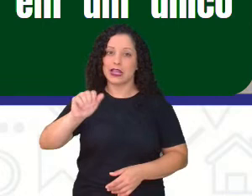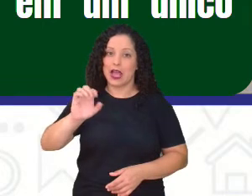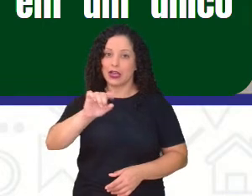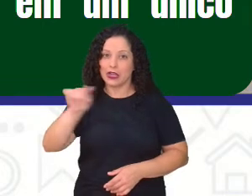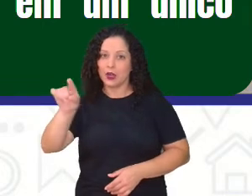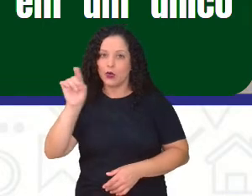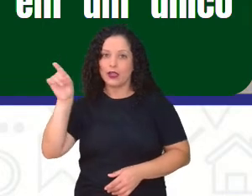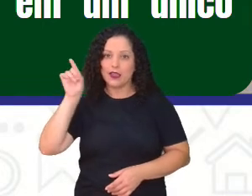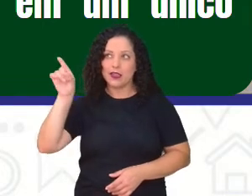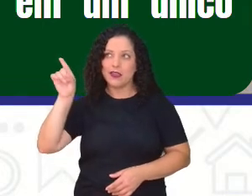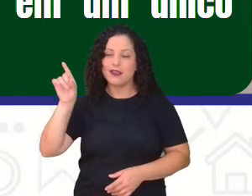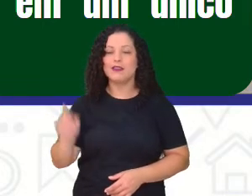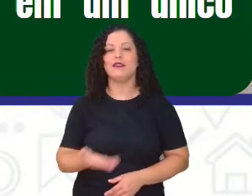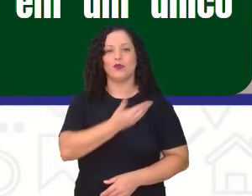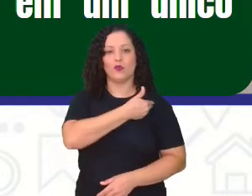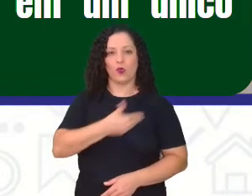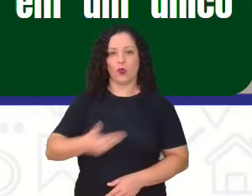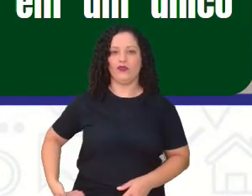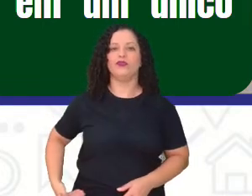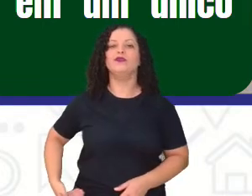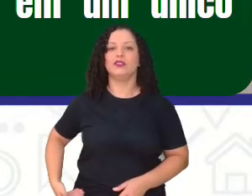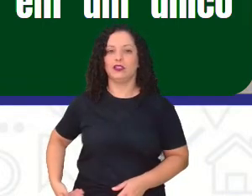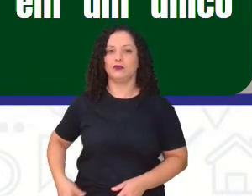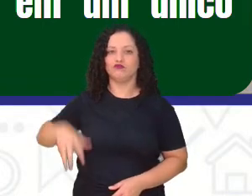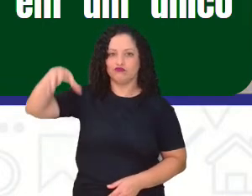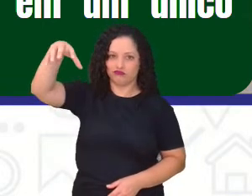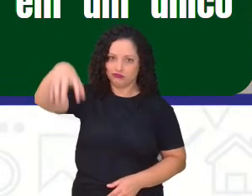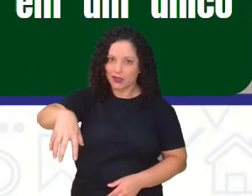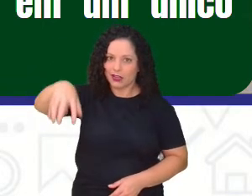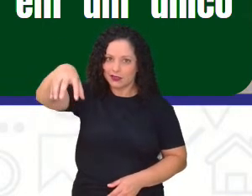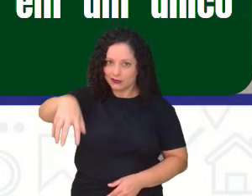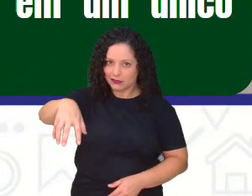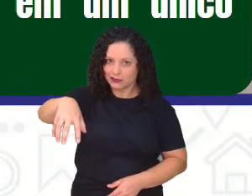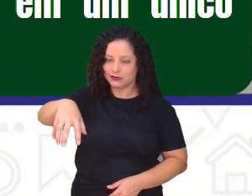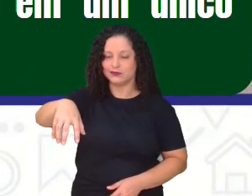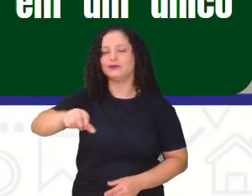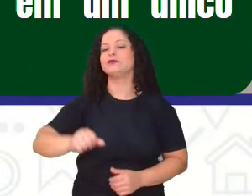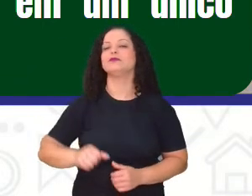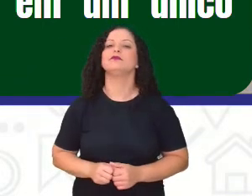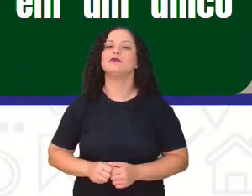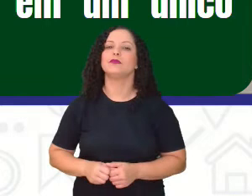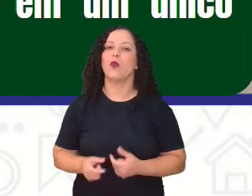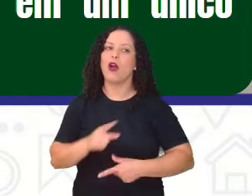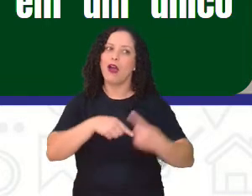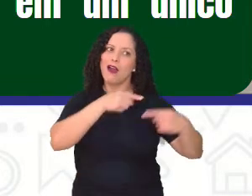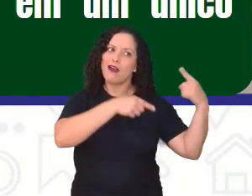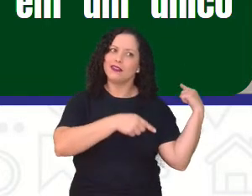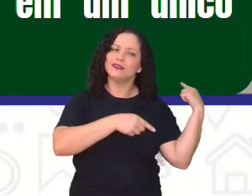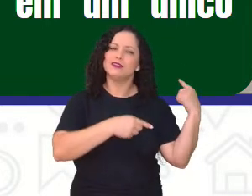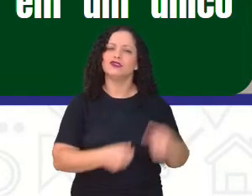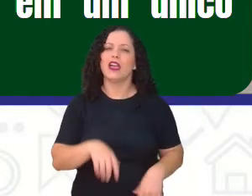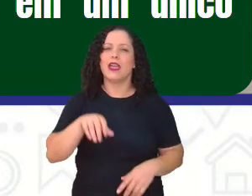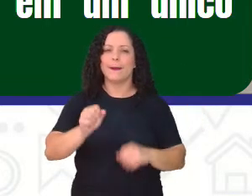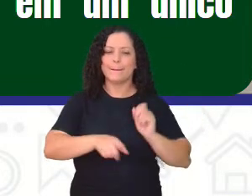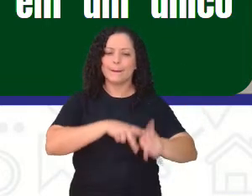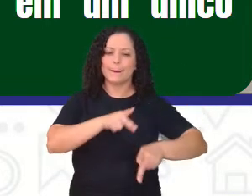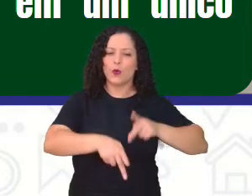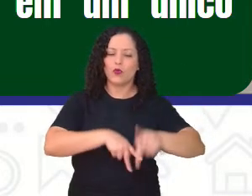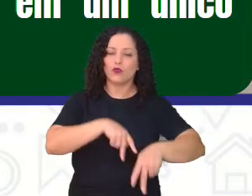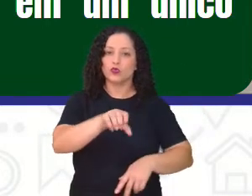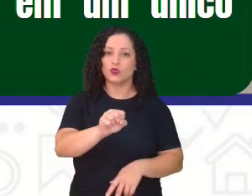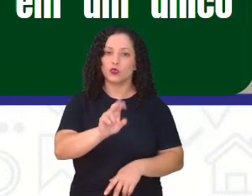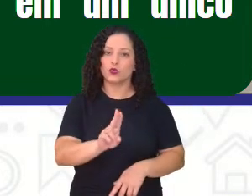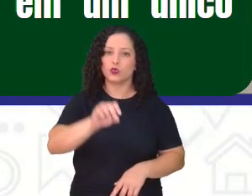da região de Acade, né? Aí daí a gente começou falando sumérios e acadianos, né? Então,